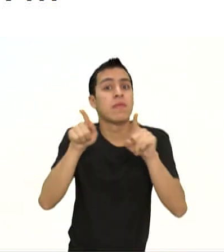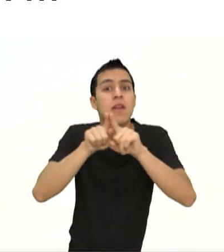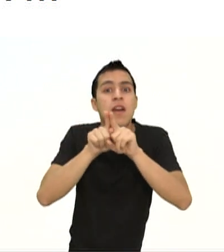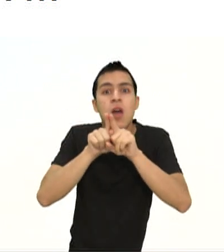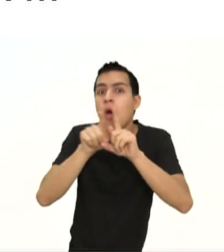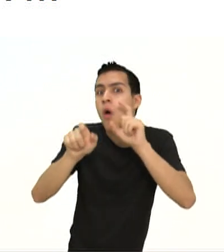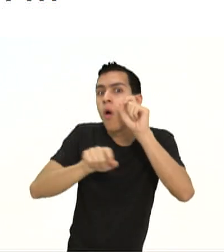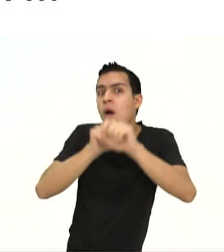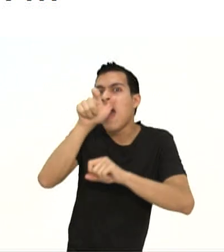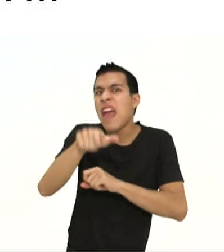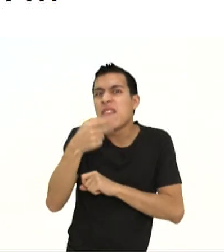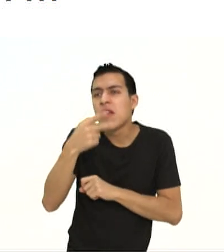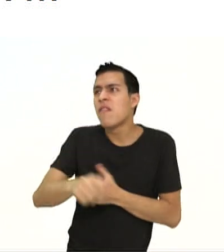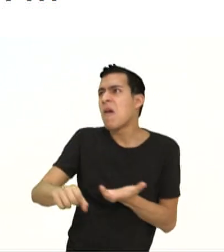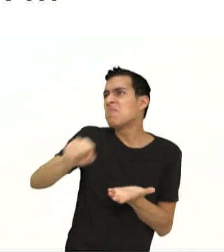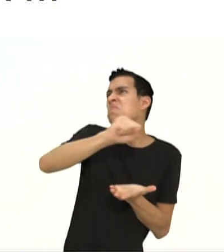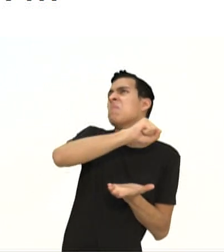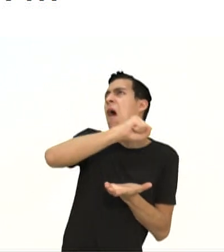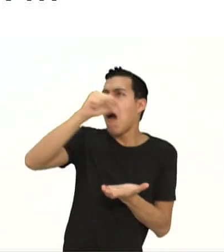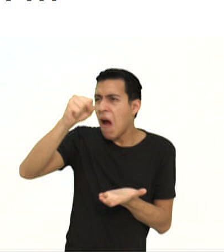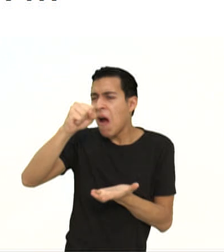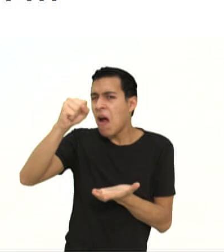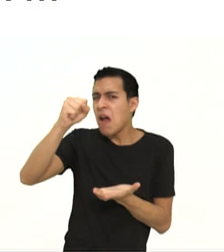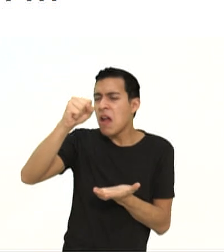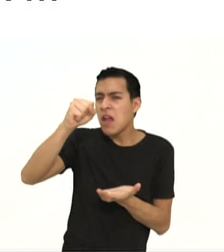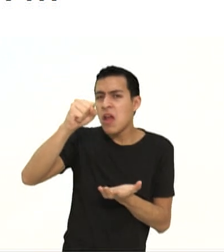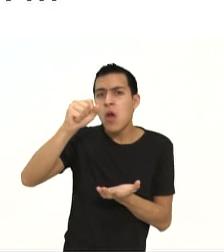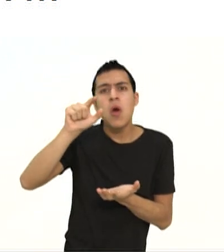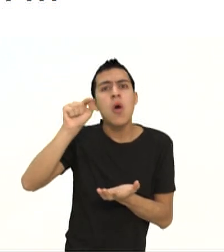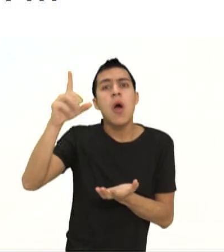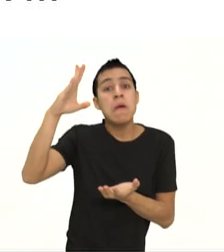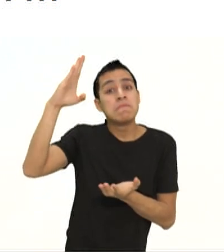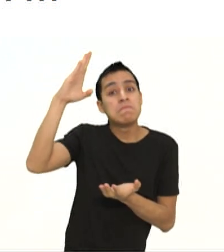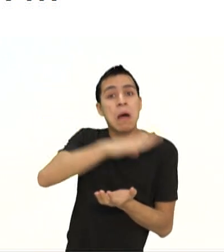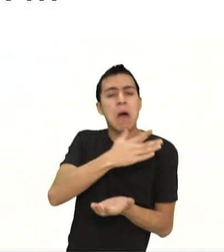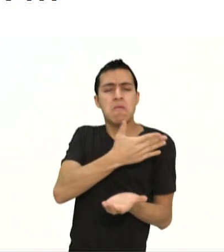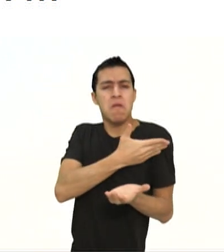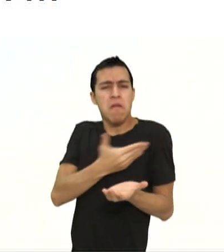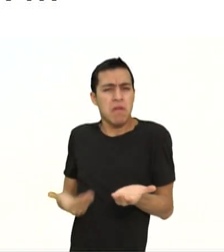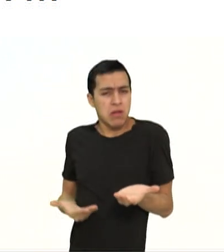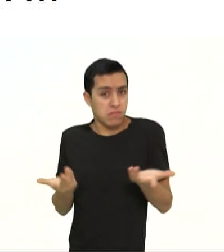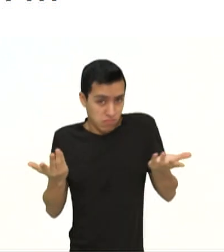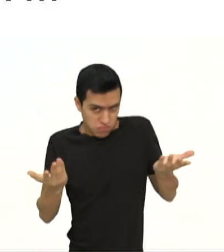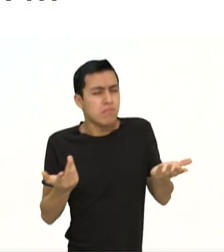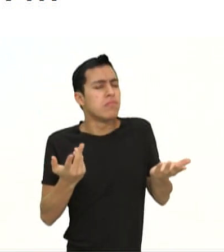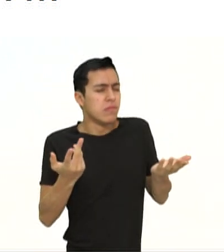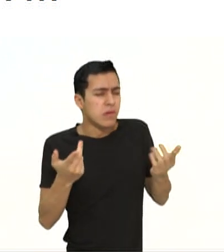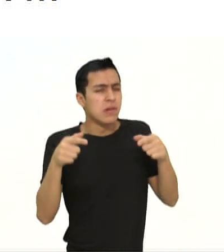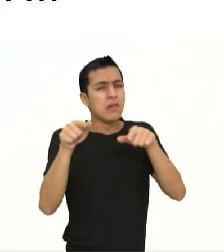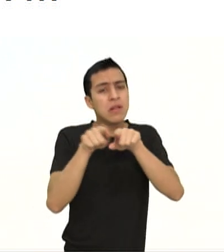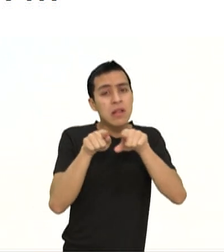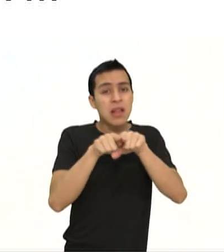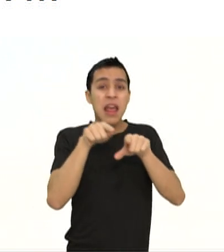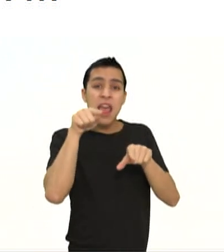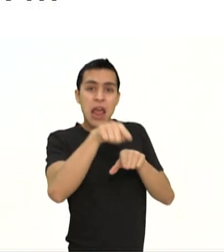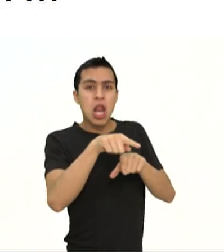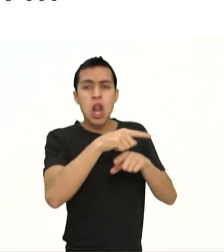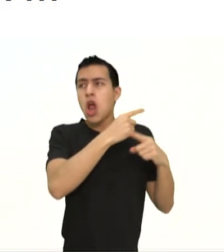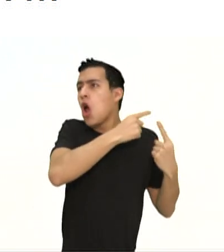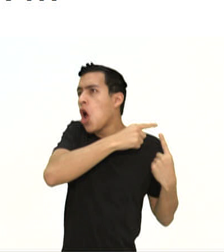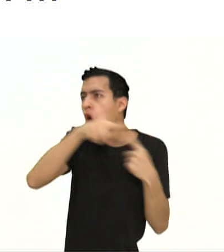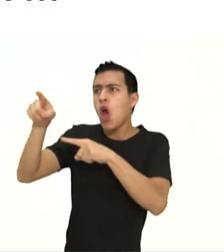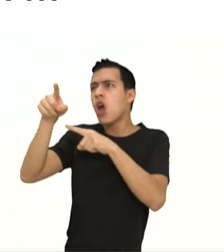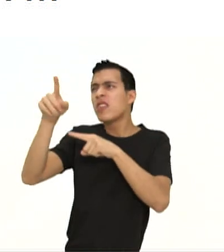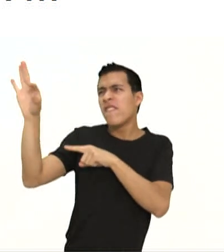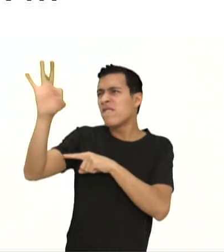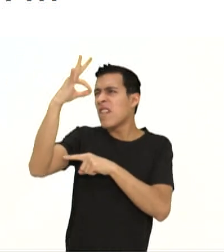Morte ao rei? Né? Não. Morte ao mau governo. E aí, contra o domínio francês, mas